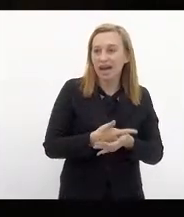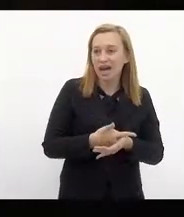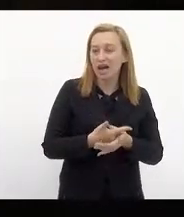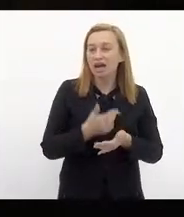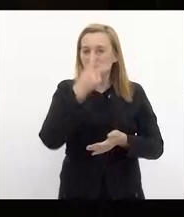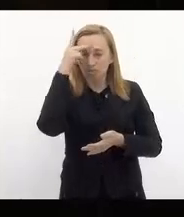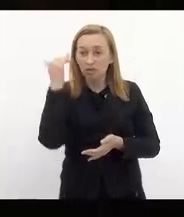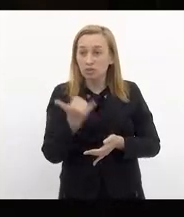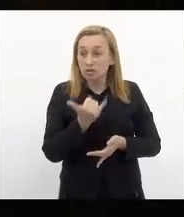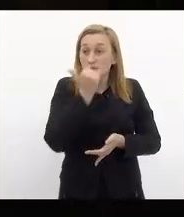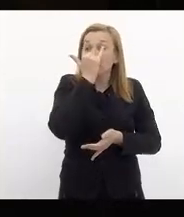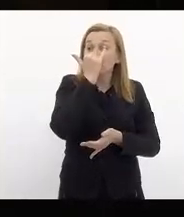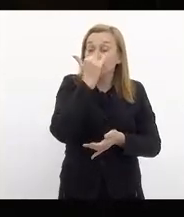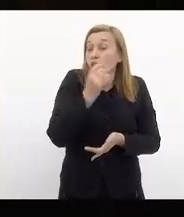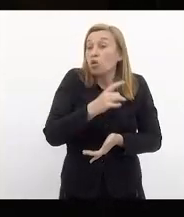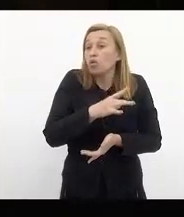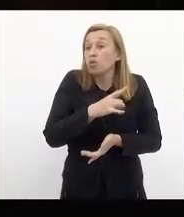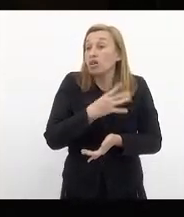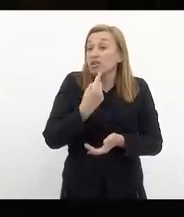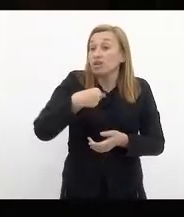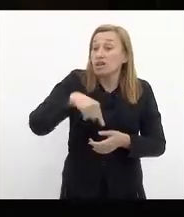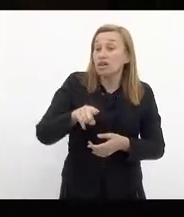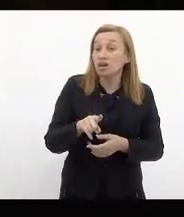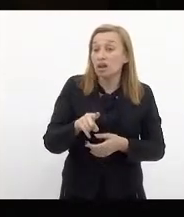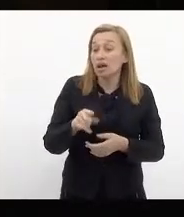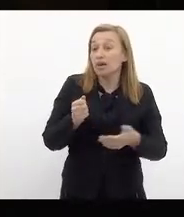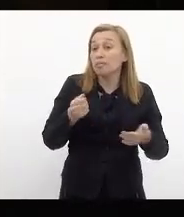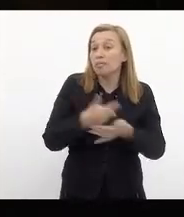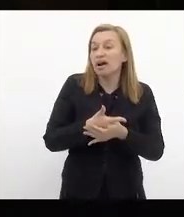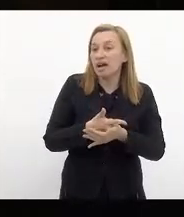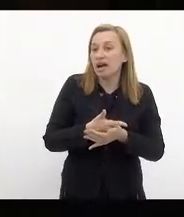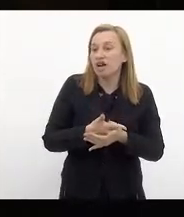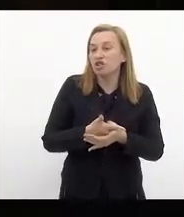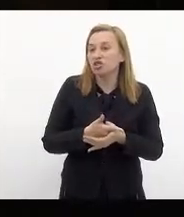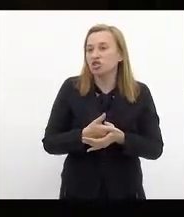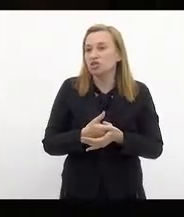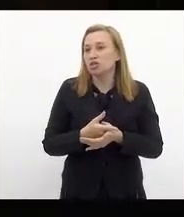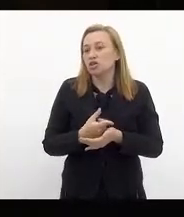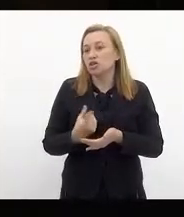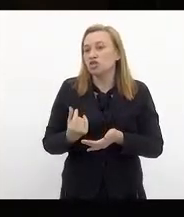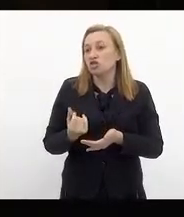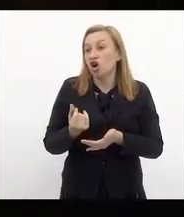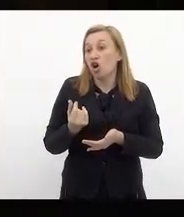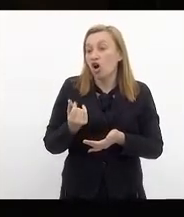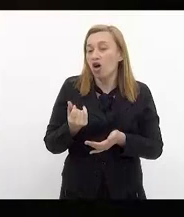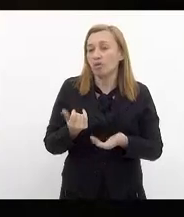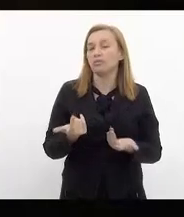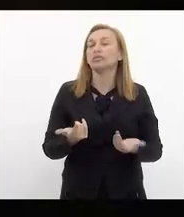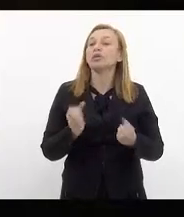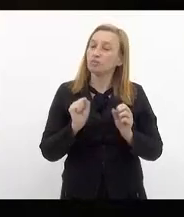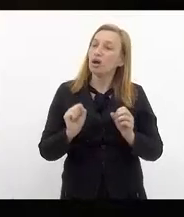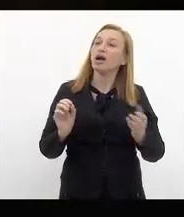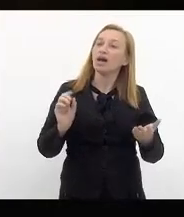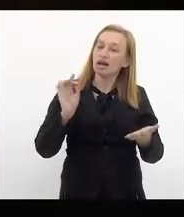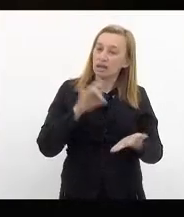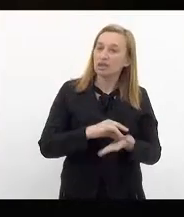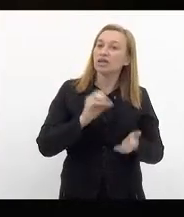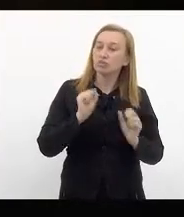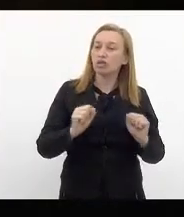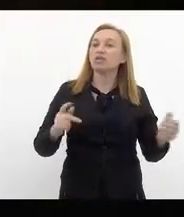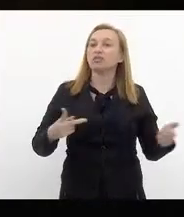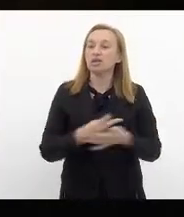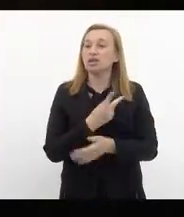medo de ser atendida pelo SAMU lá e ter que pagar rios de dinheiro. Essa é a realidade que pode acontecer com o processo